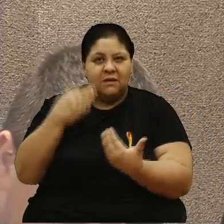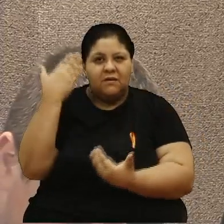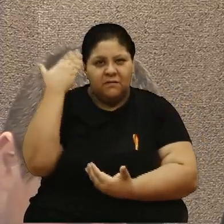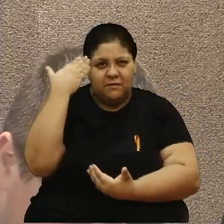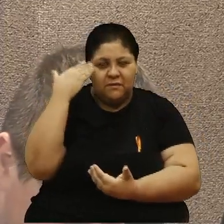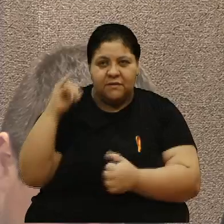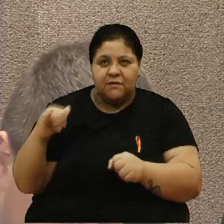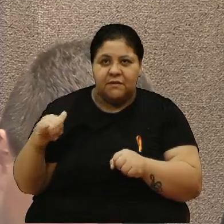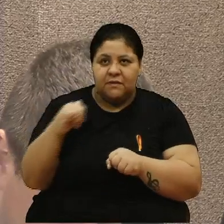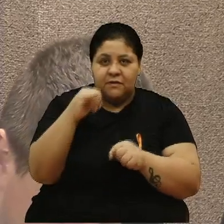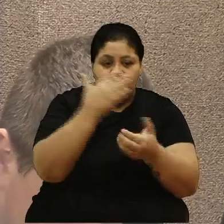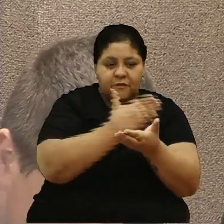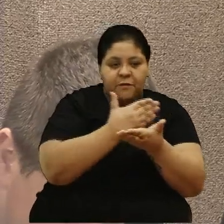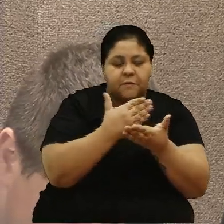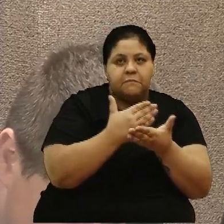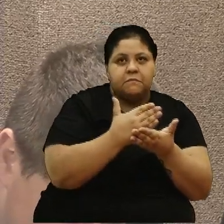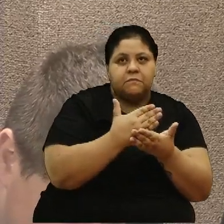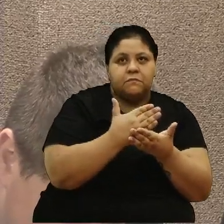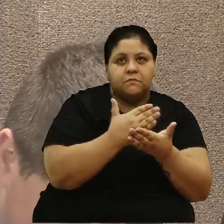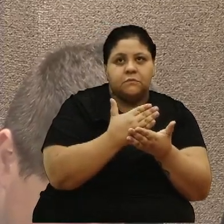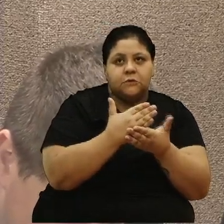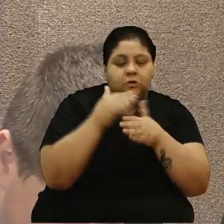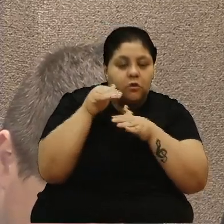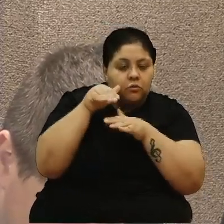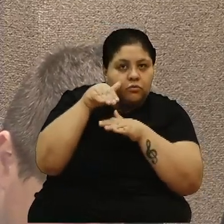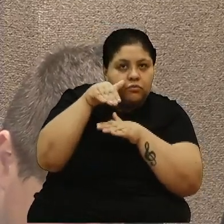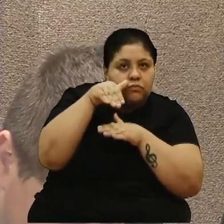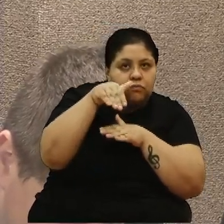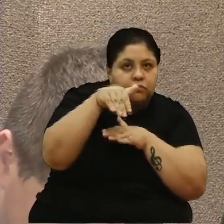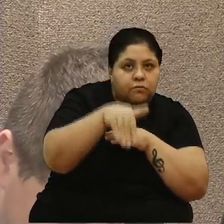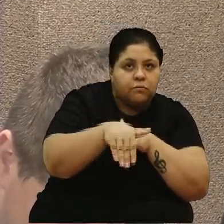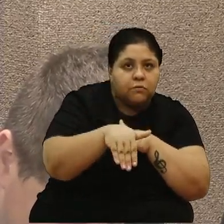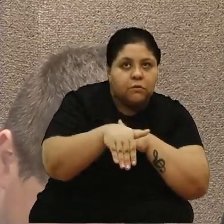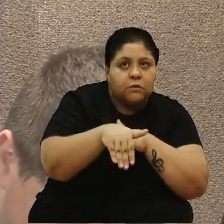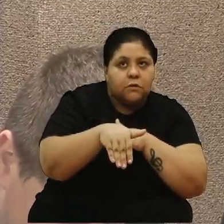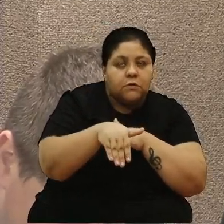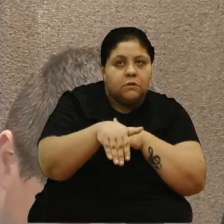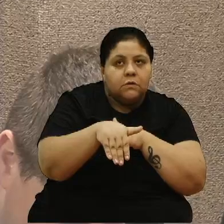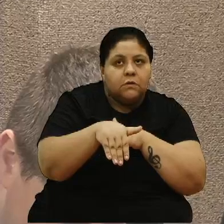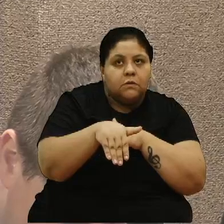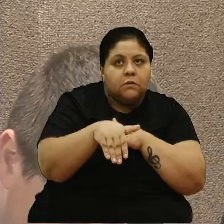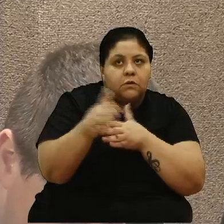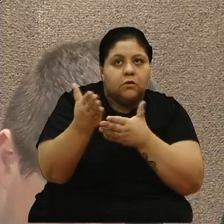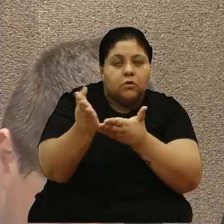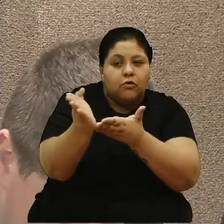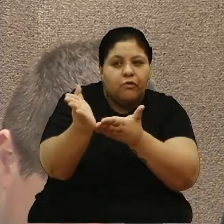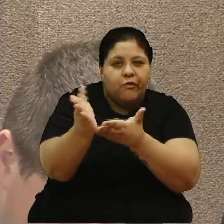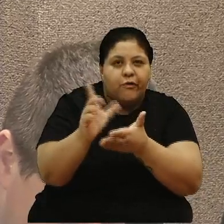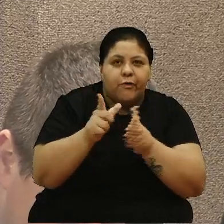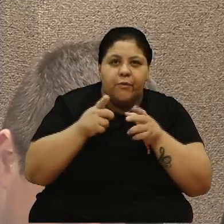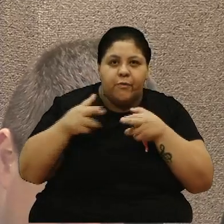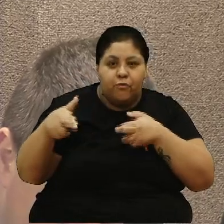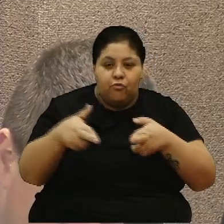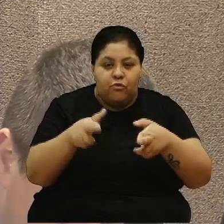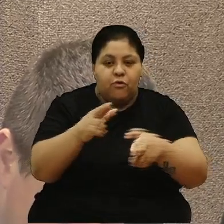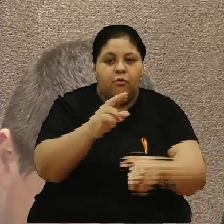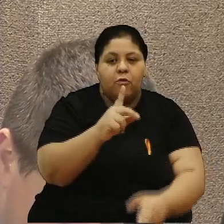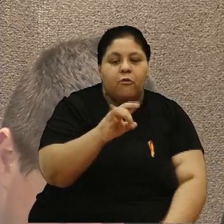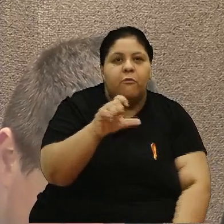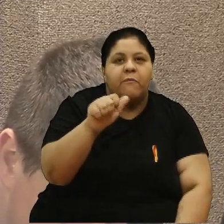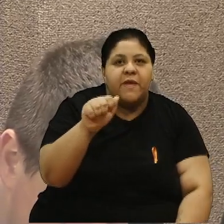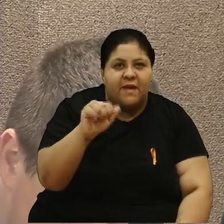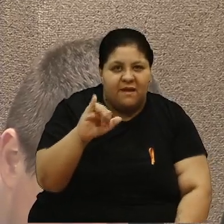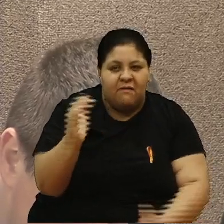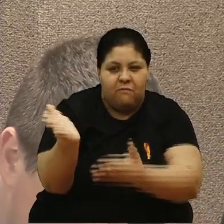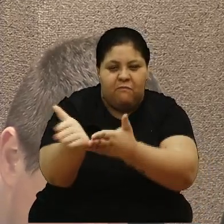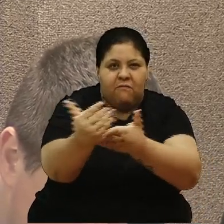o aeroporto começa na descida aonde vai para a bacia de captação do Rio Piaí. Tá? E nós estamos